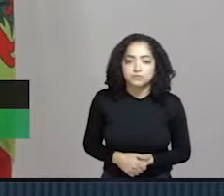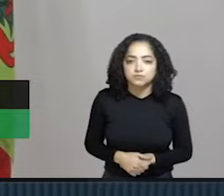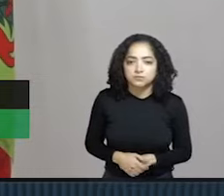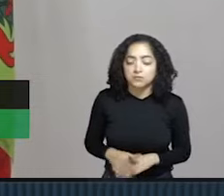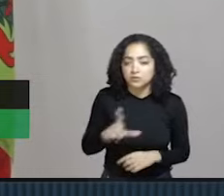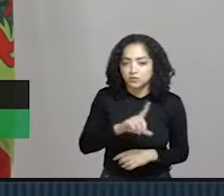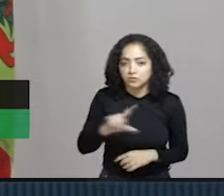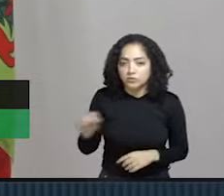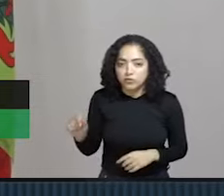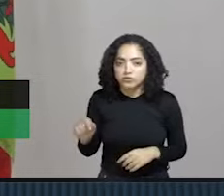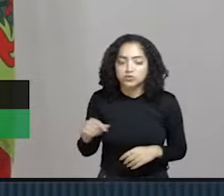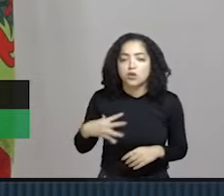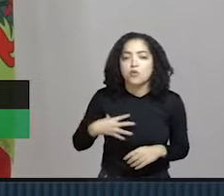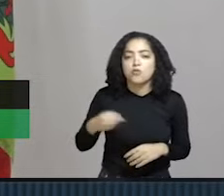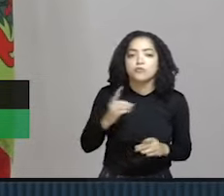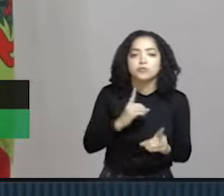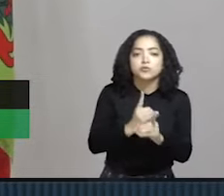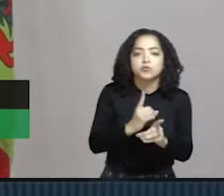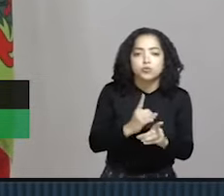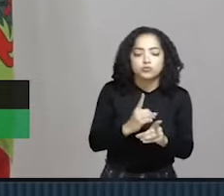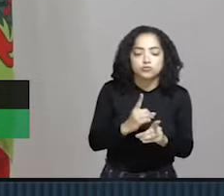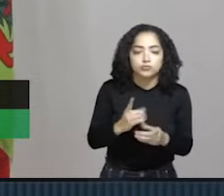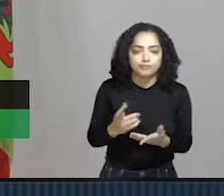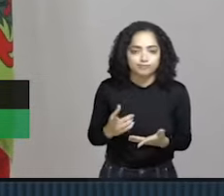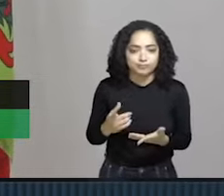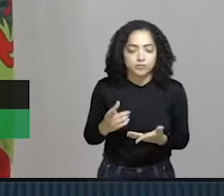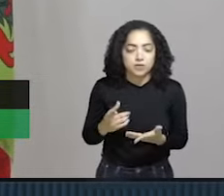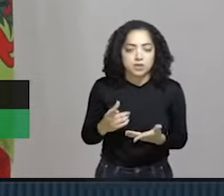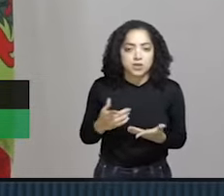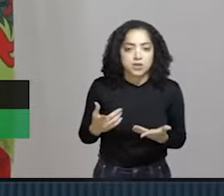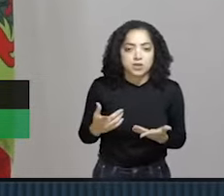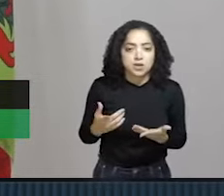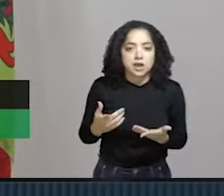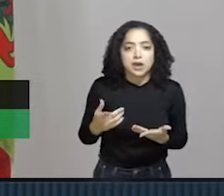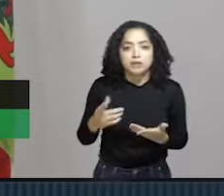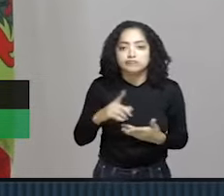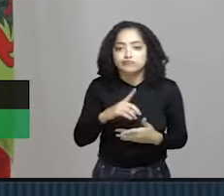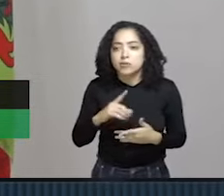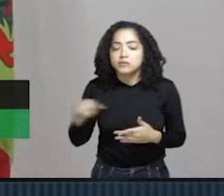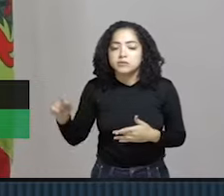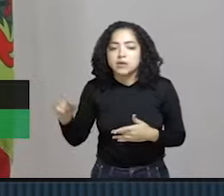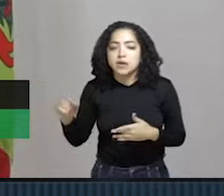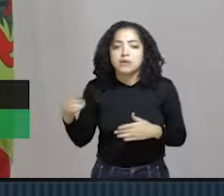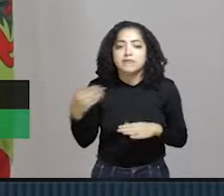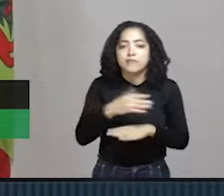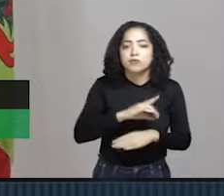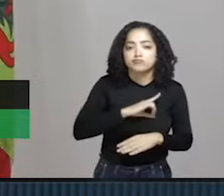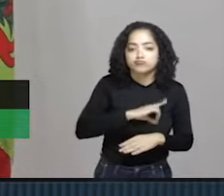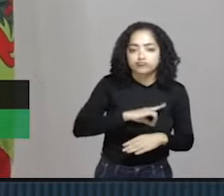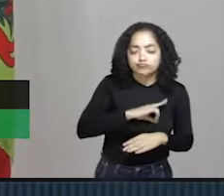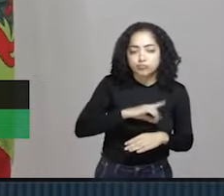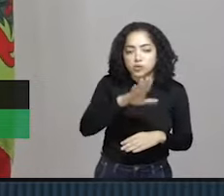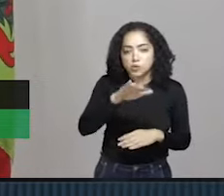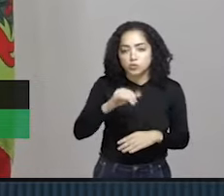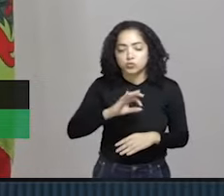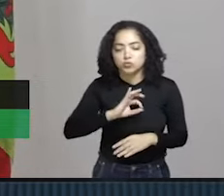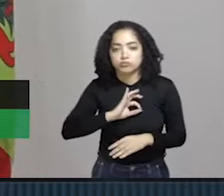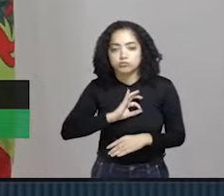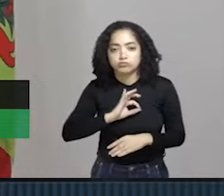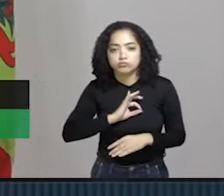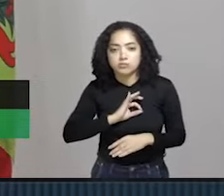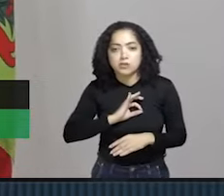11 anos. Isso é muito forte. E a criança sai, corre para a delegacia, chama a polícia, e eles tentam ainda